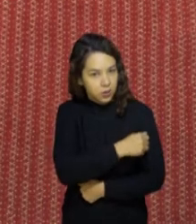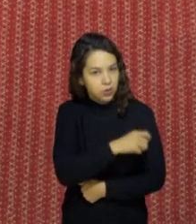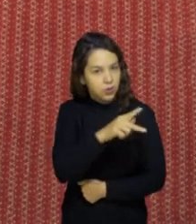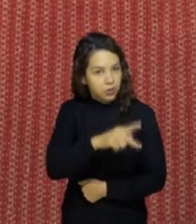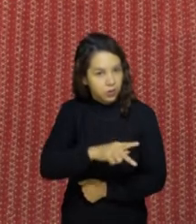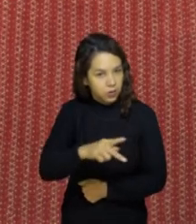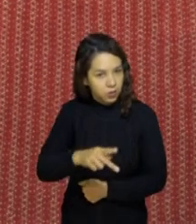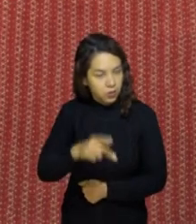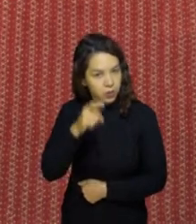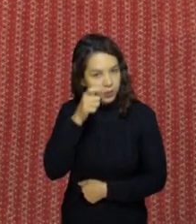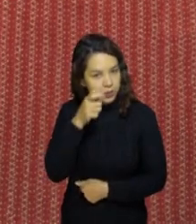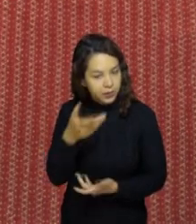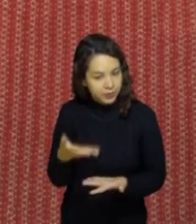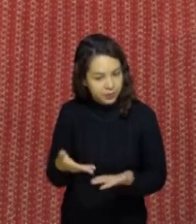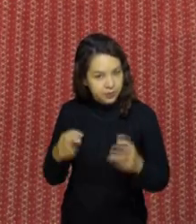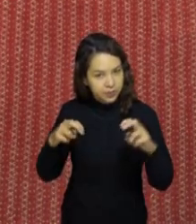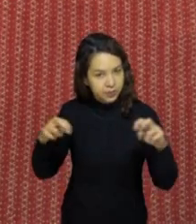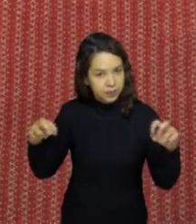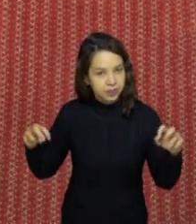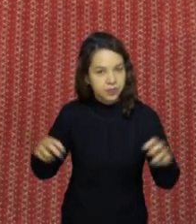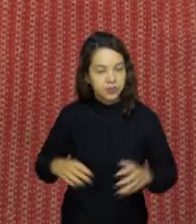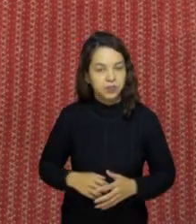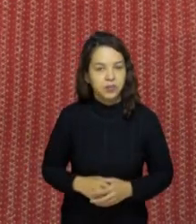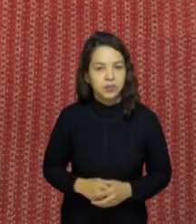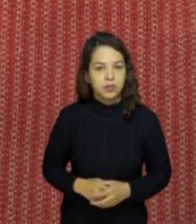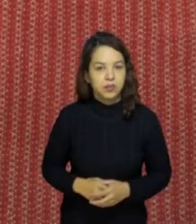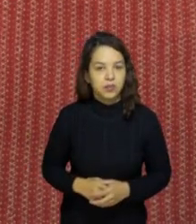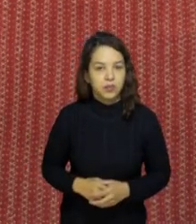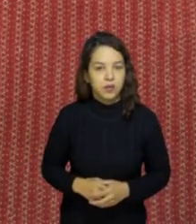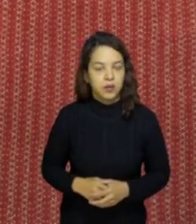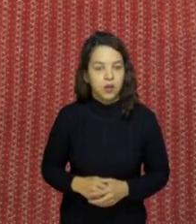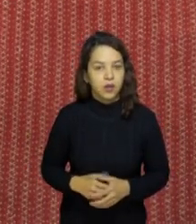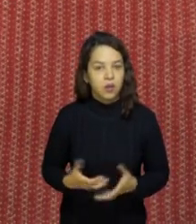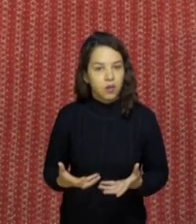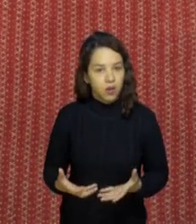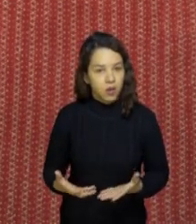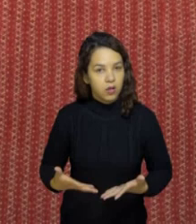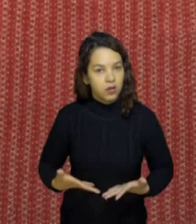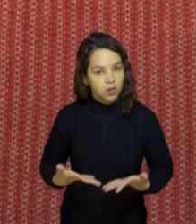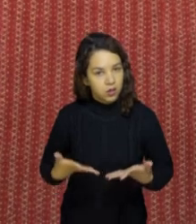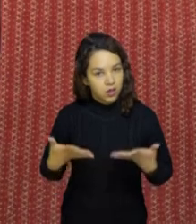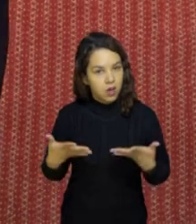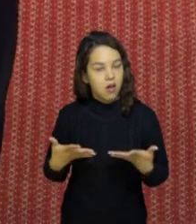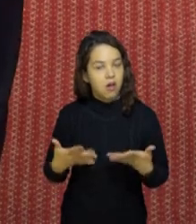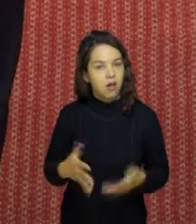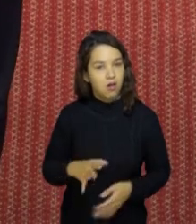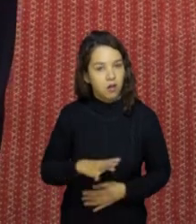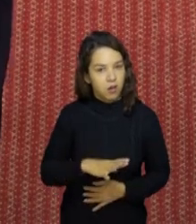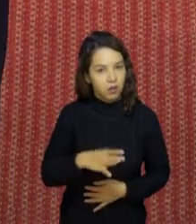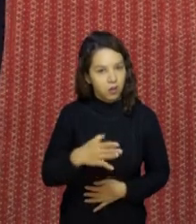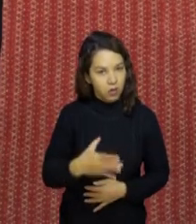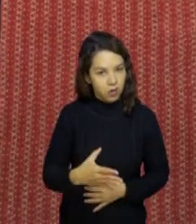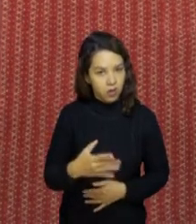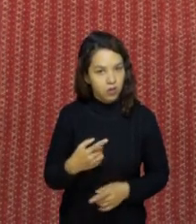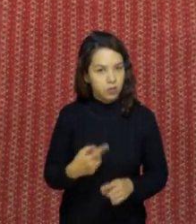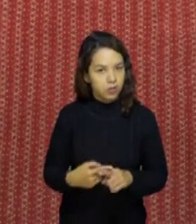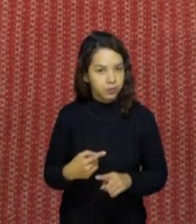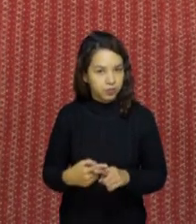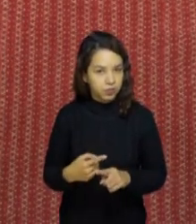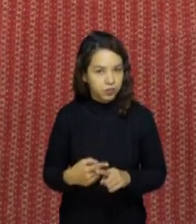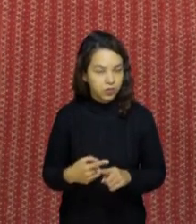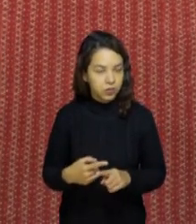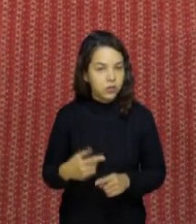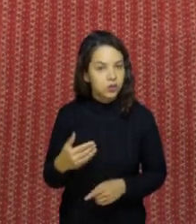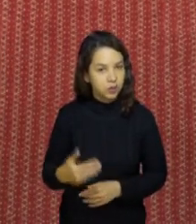acompanhando. Eu quero, em primeiro lugar, enaltecer a coragem, porque eu sempre